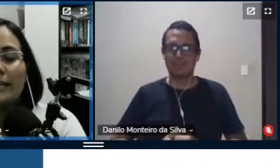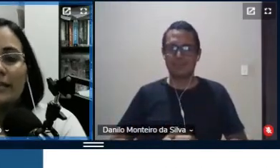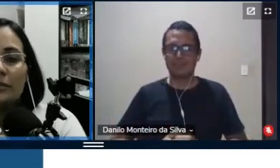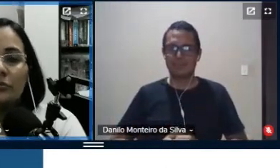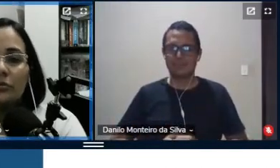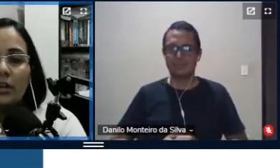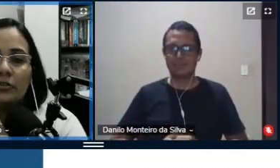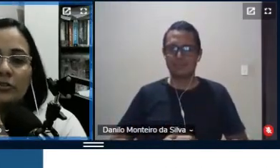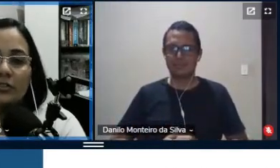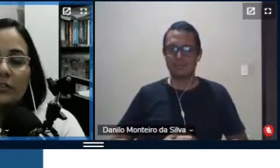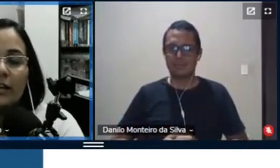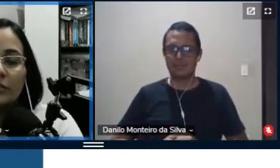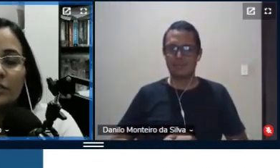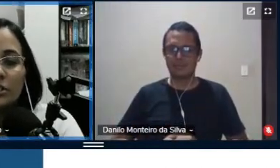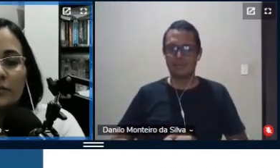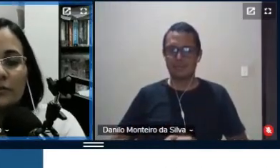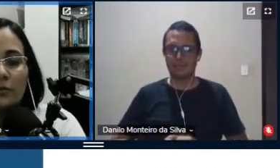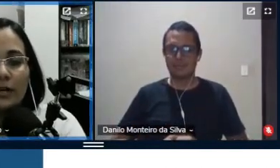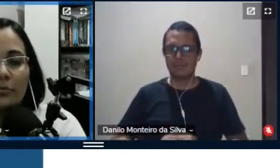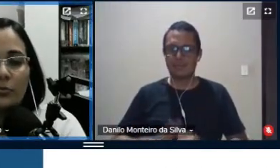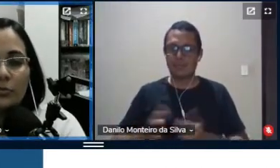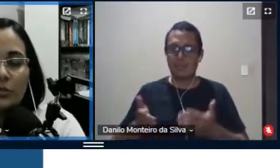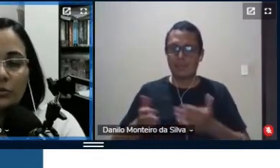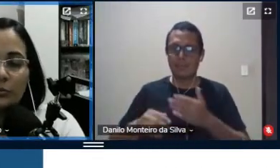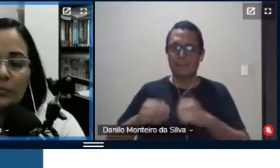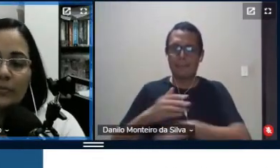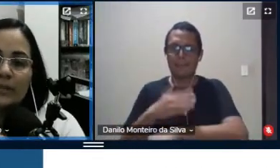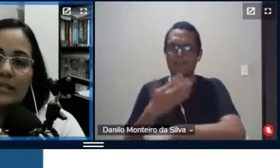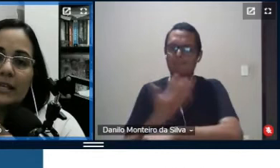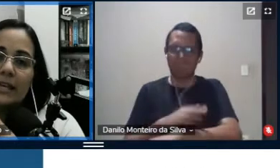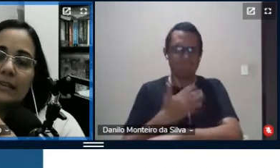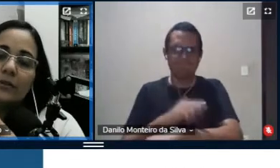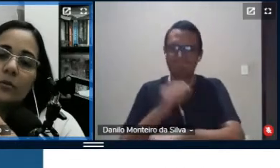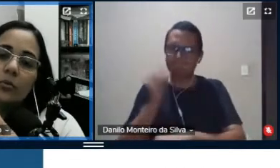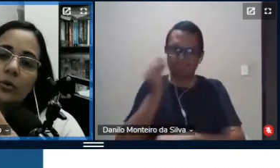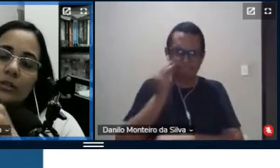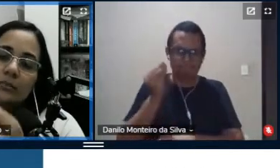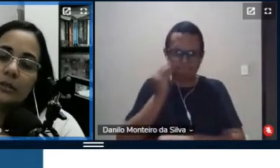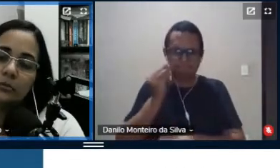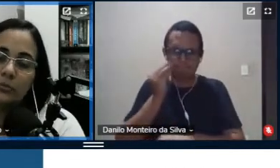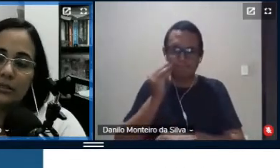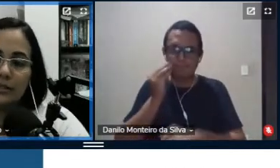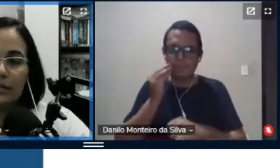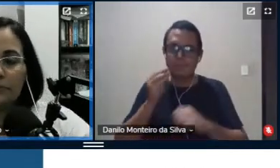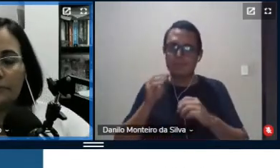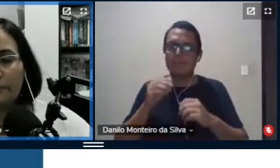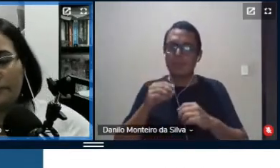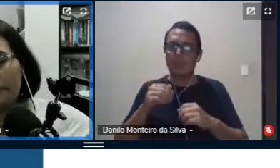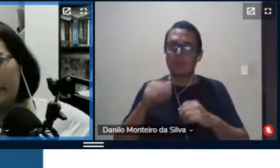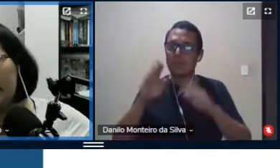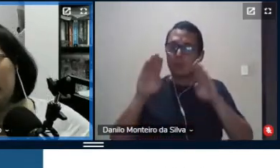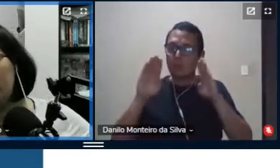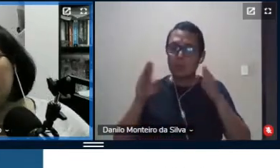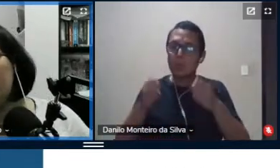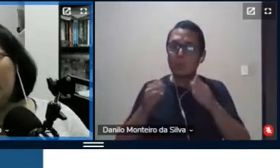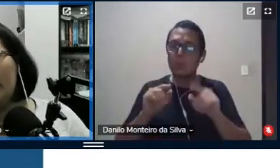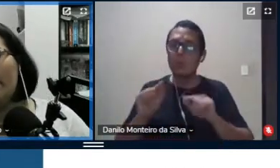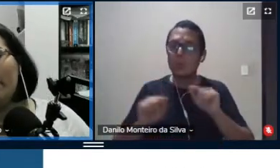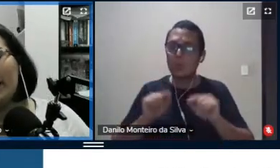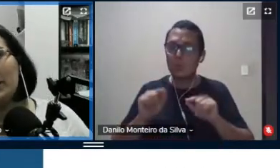Então, aqui os nossos ensaios, a gente vai focar muito esse comportamento do material,